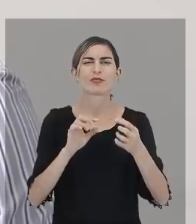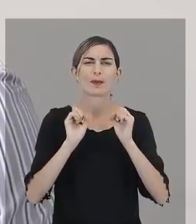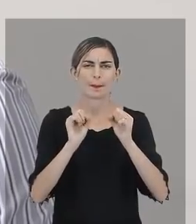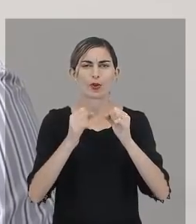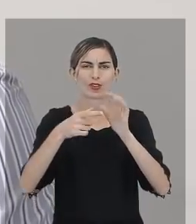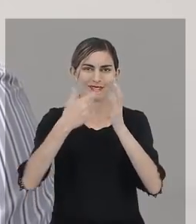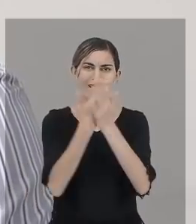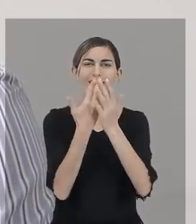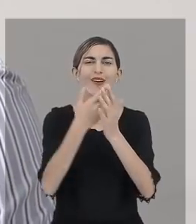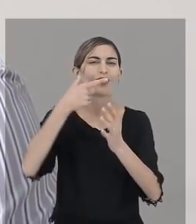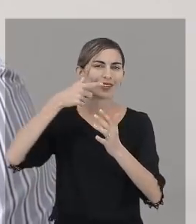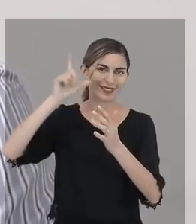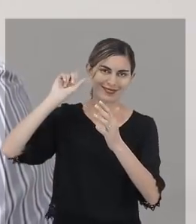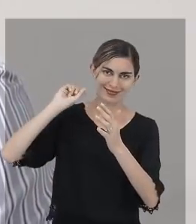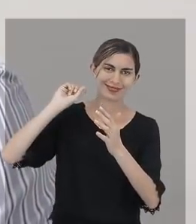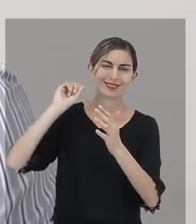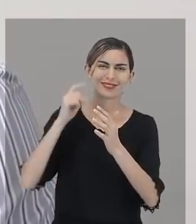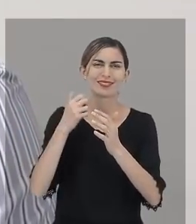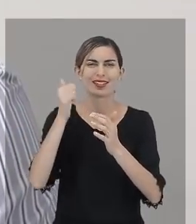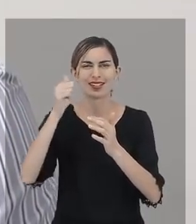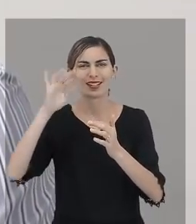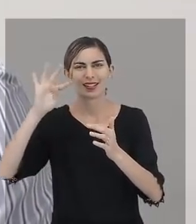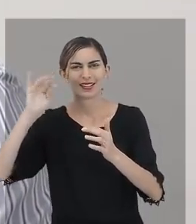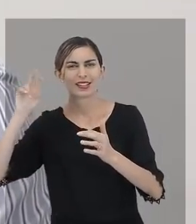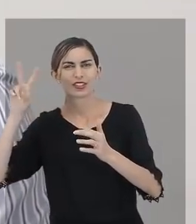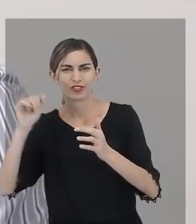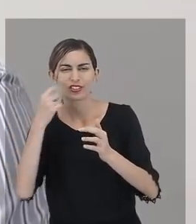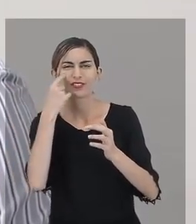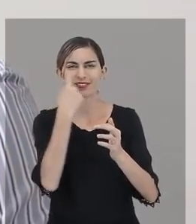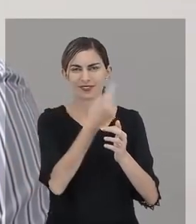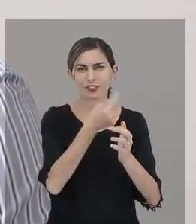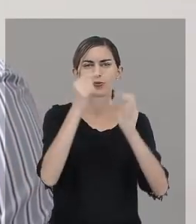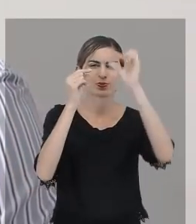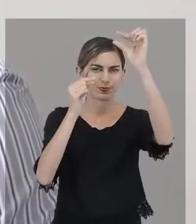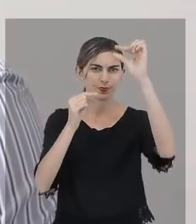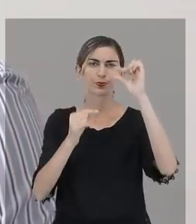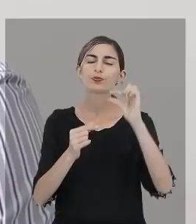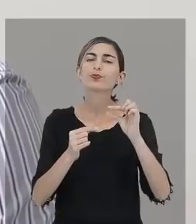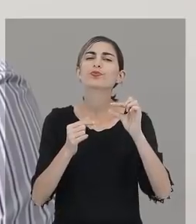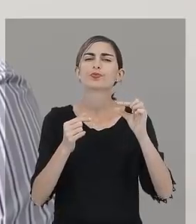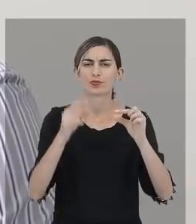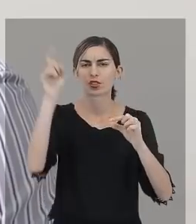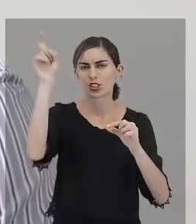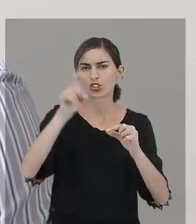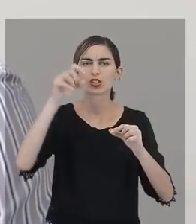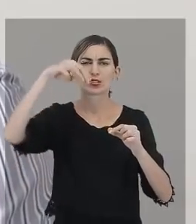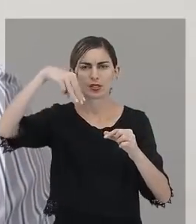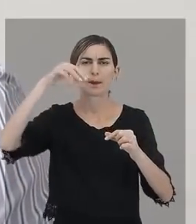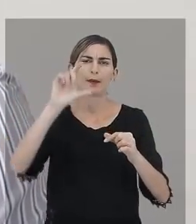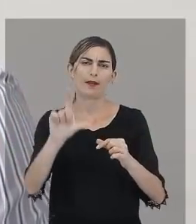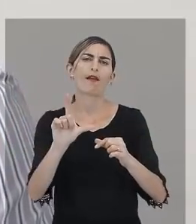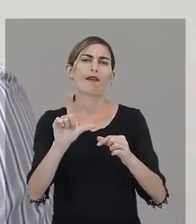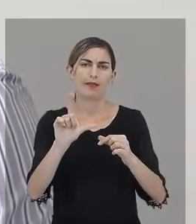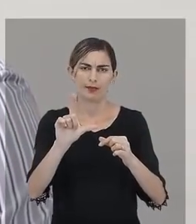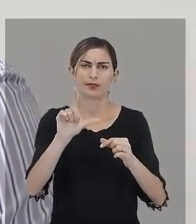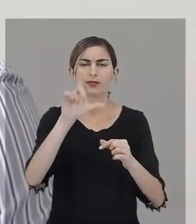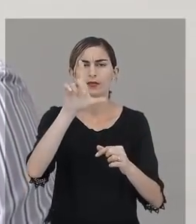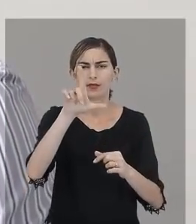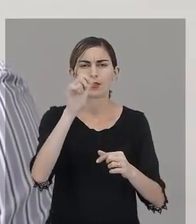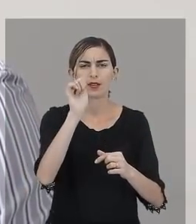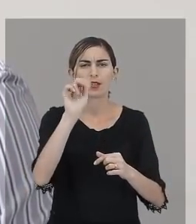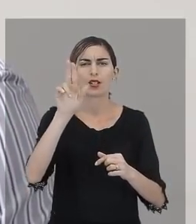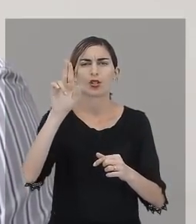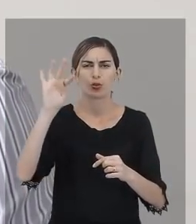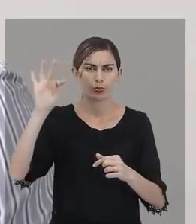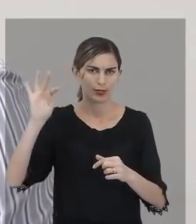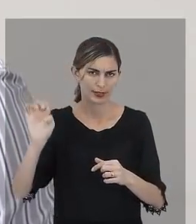dinamicamente na aula anterior, na classe Activity, e colocar esses botões no seu XML de layout, certo? E posicionar eles